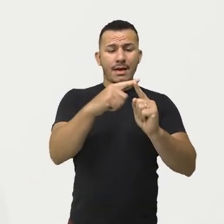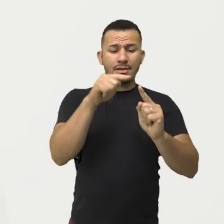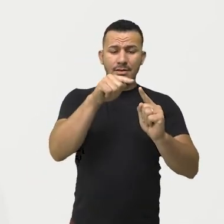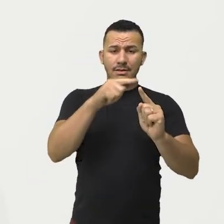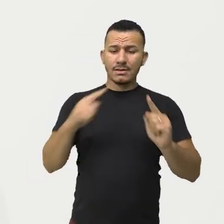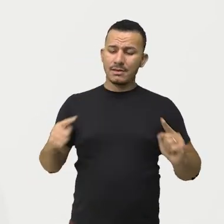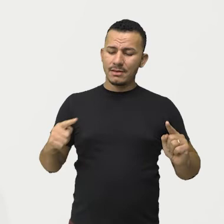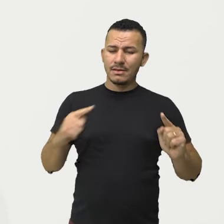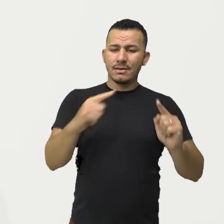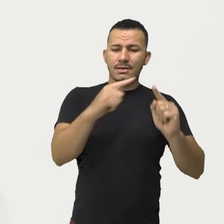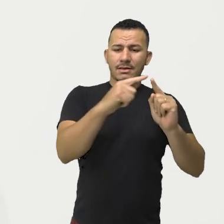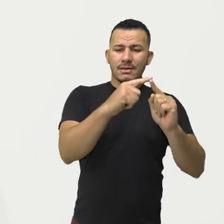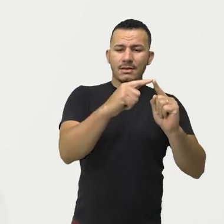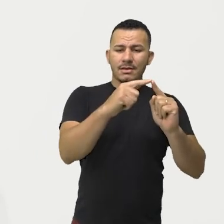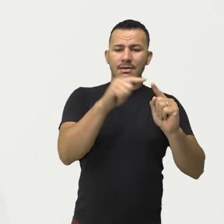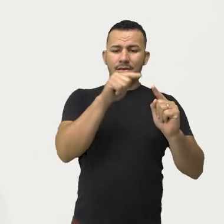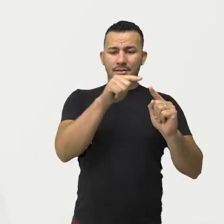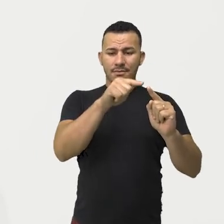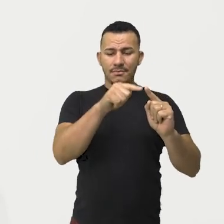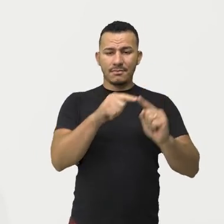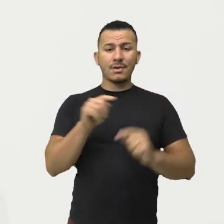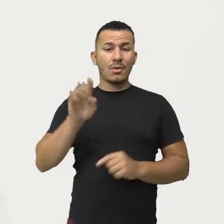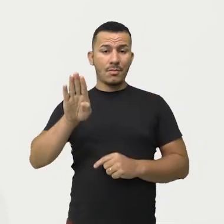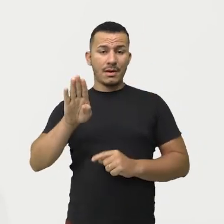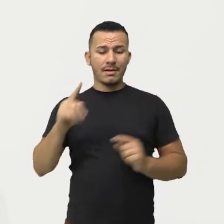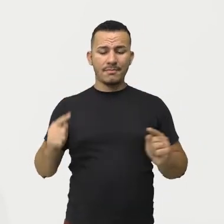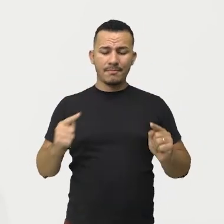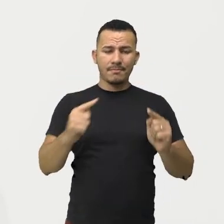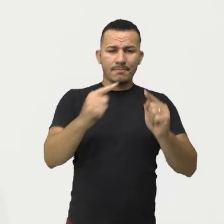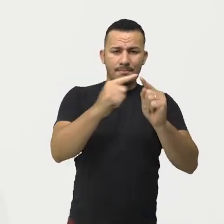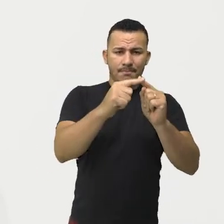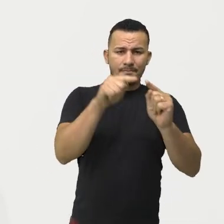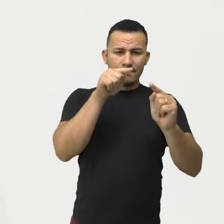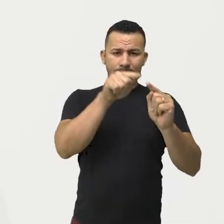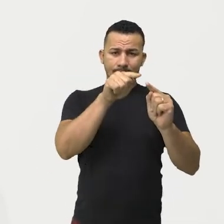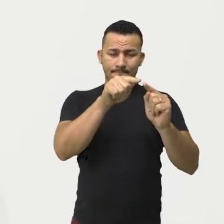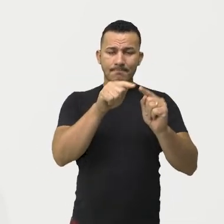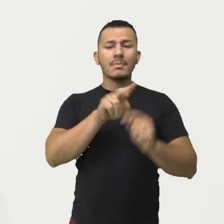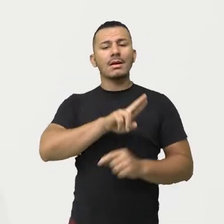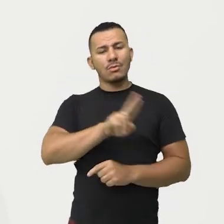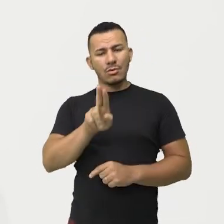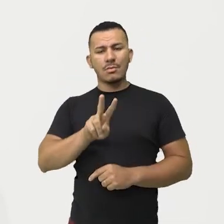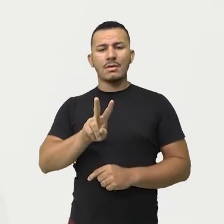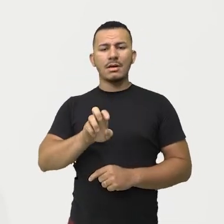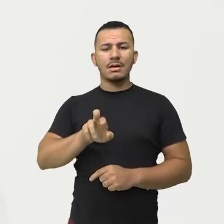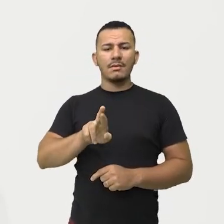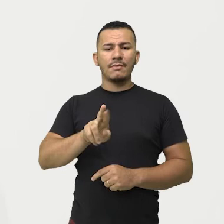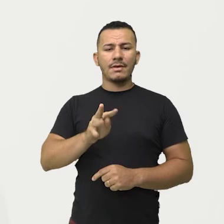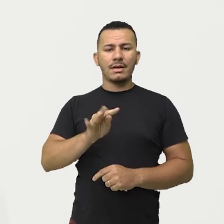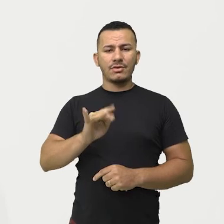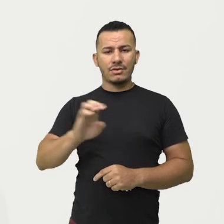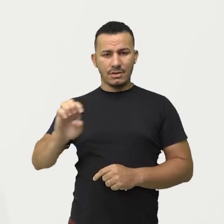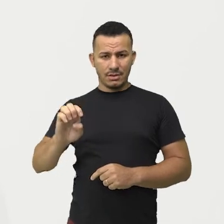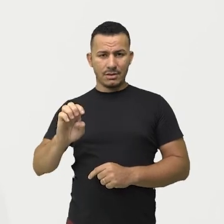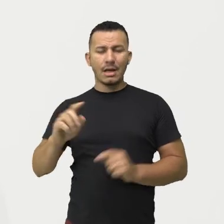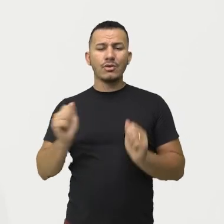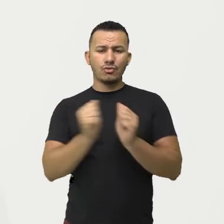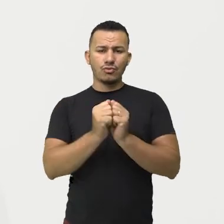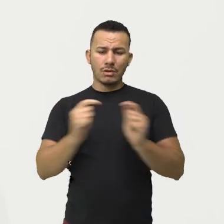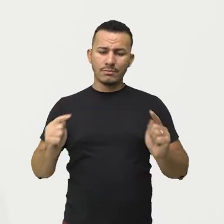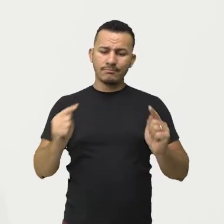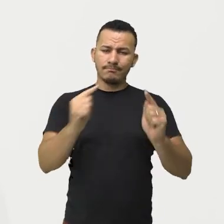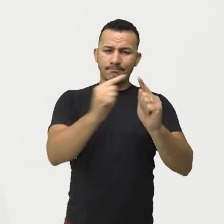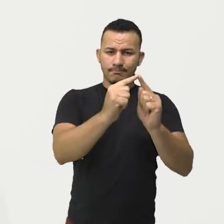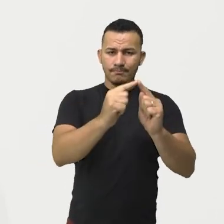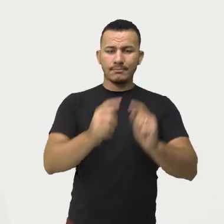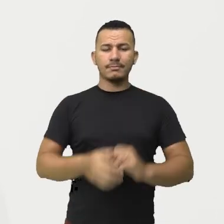Está aqui, pessoal. Olha, meu povo. Olha o vértice dos polígonos aqui. Que vértice? A junção de lados, beleza?